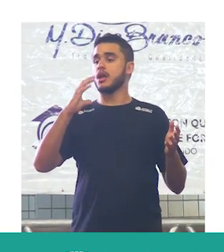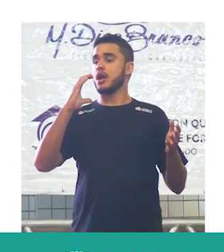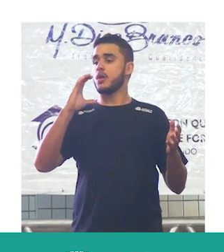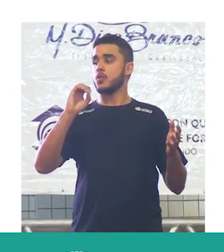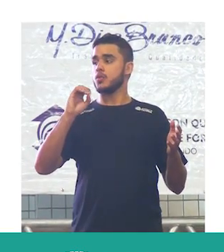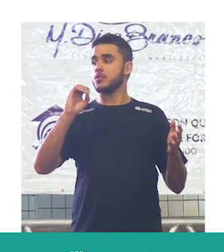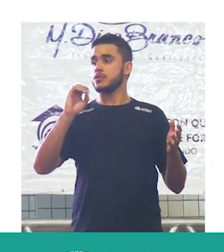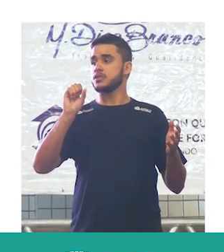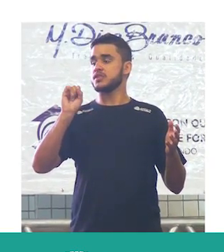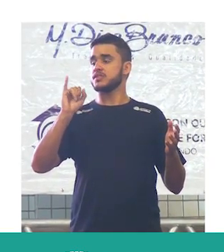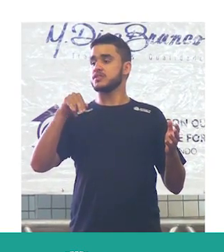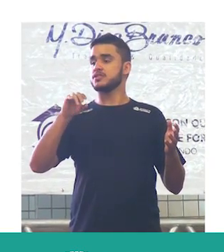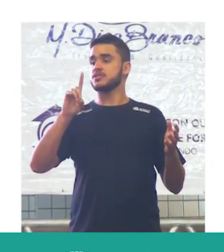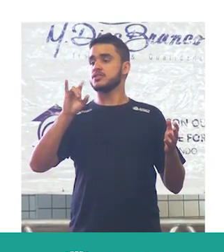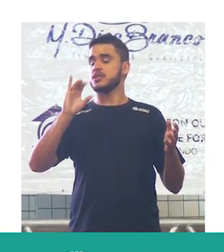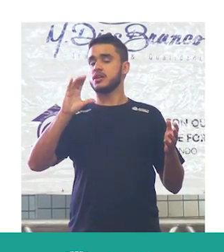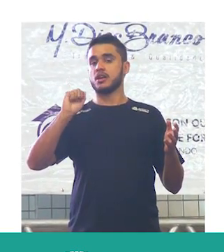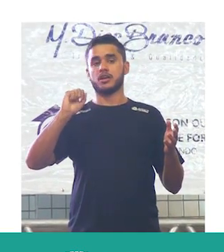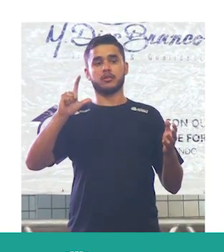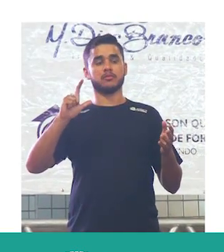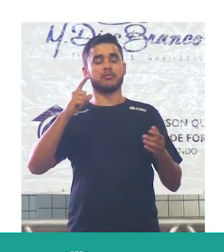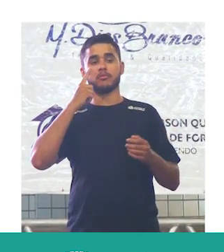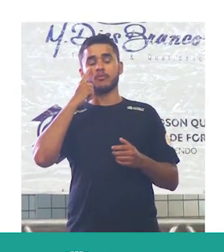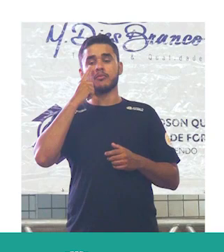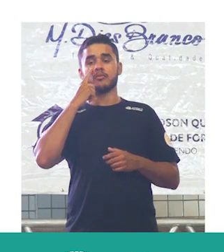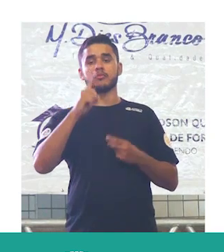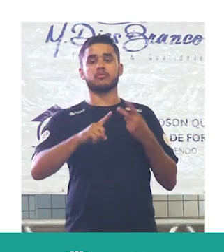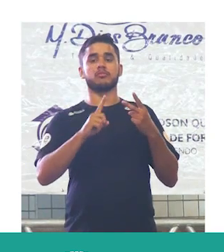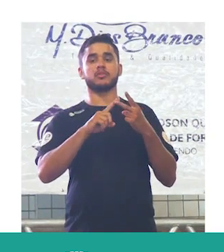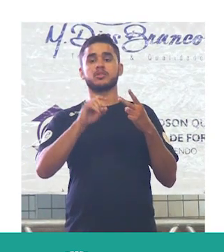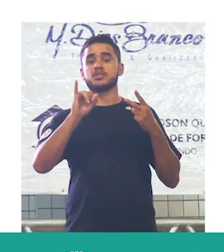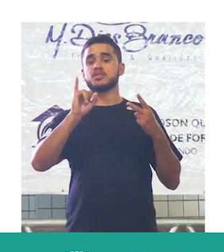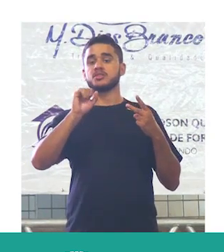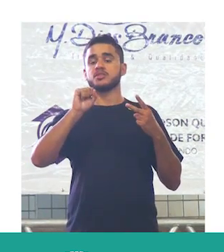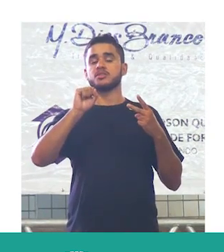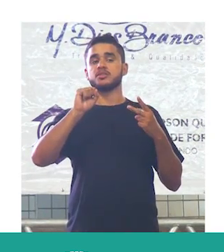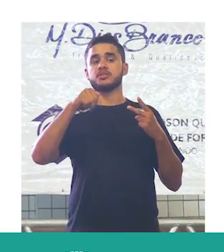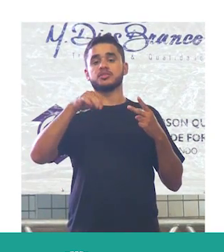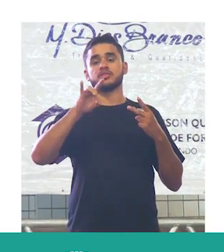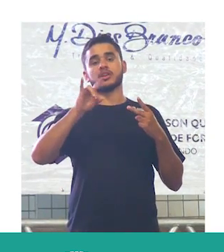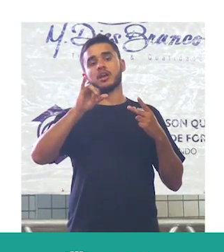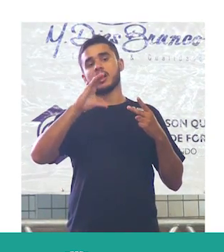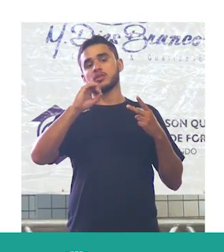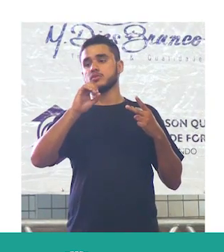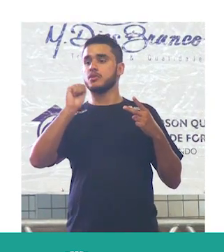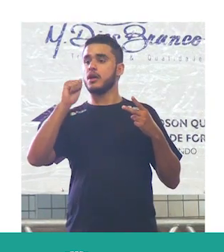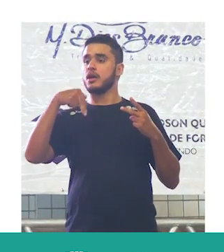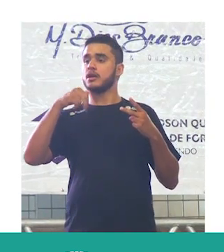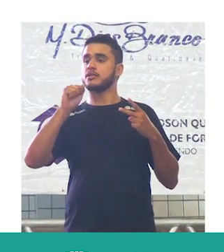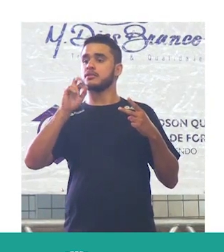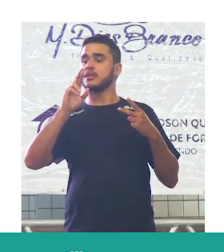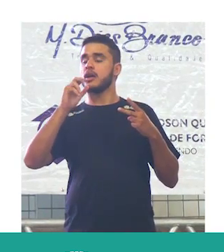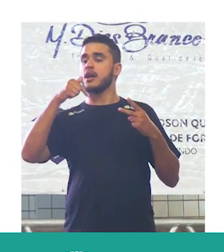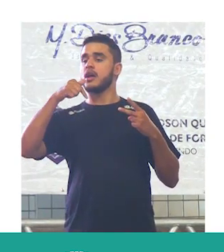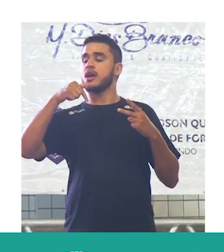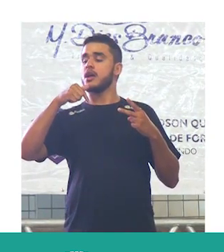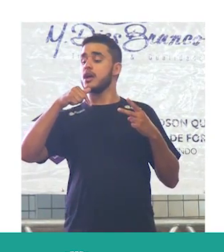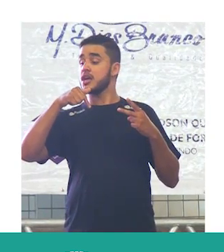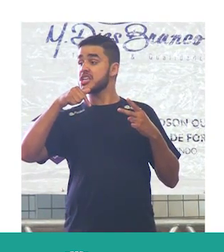anarco-sindicalismo, ou sindicatos anarquistas. Tanto faz.